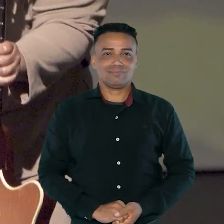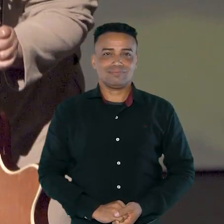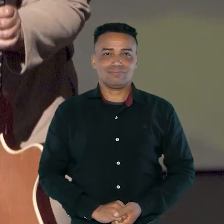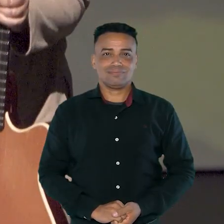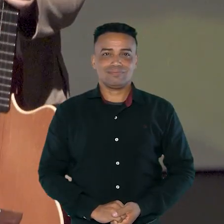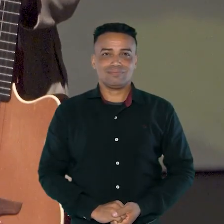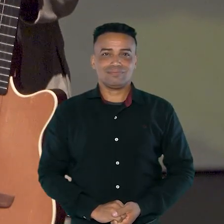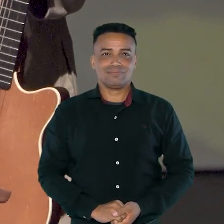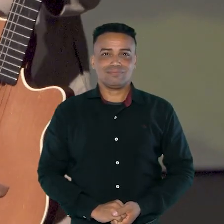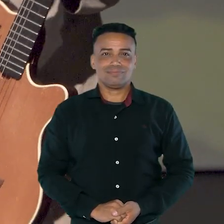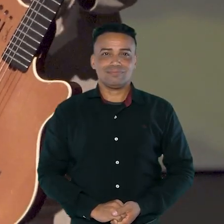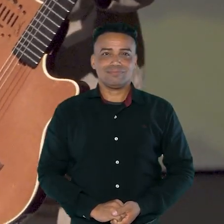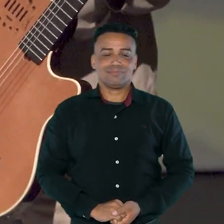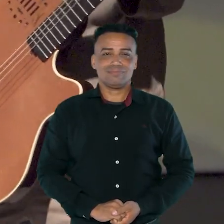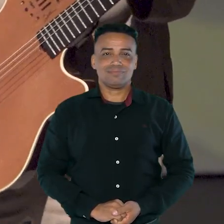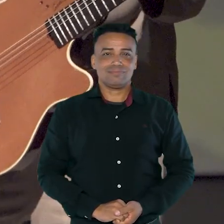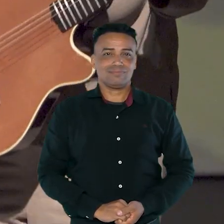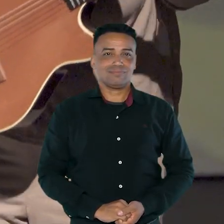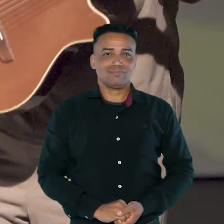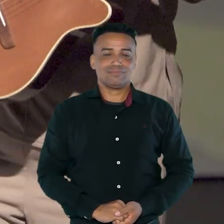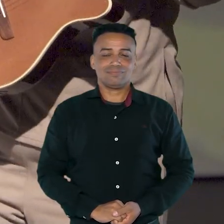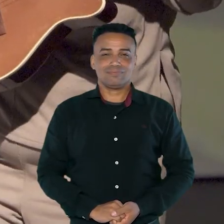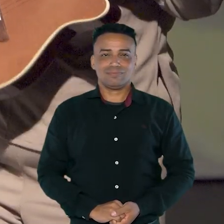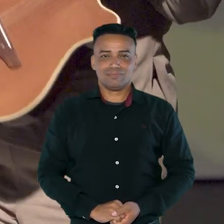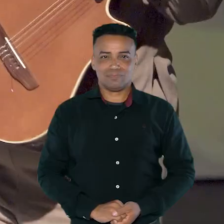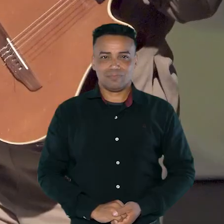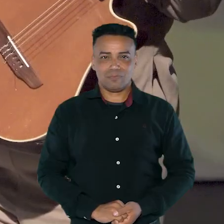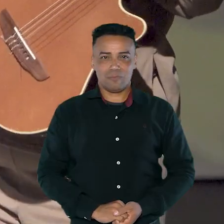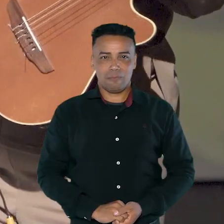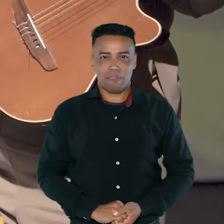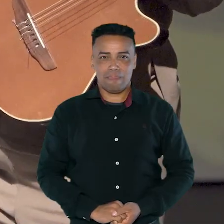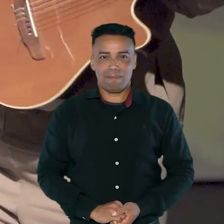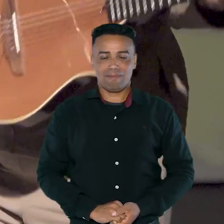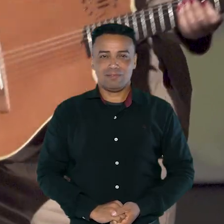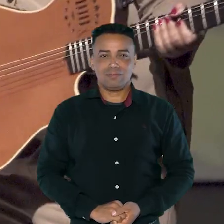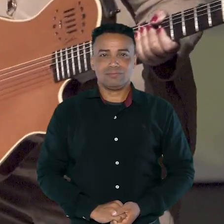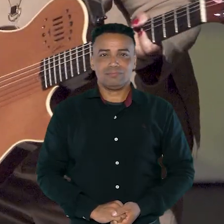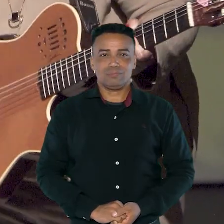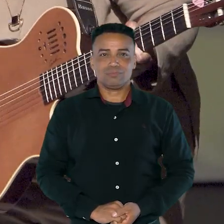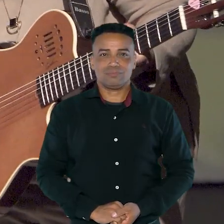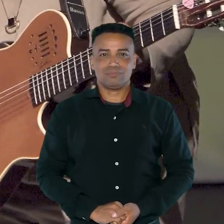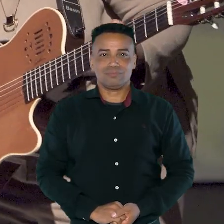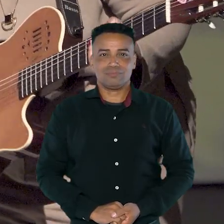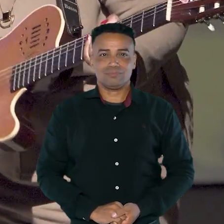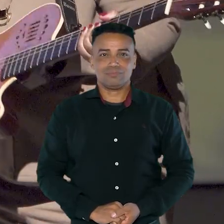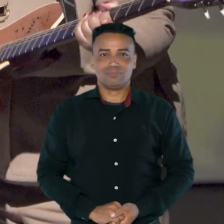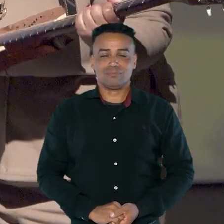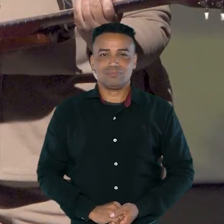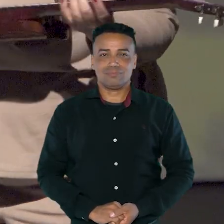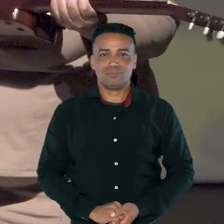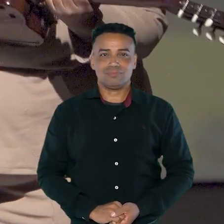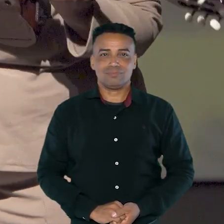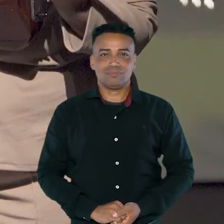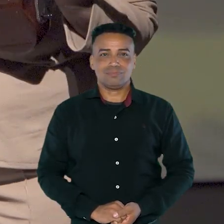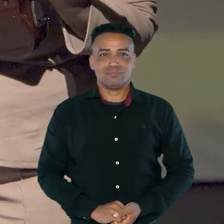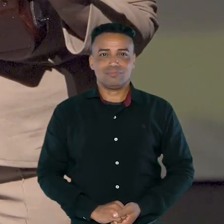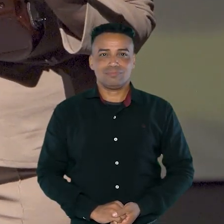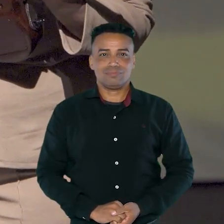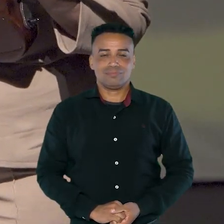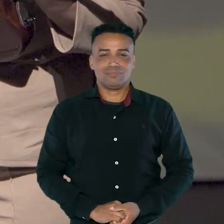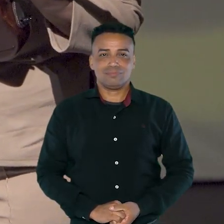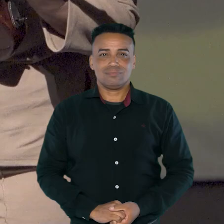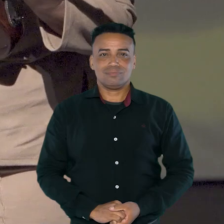Então pega o violão que está no suporte de chão, passa a alça atrás da cabeça,